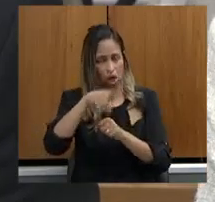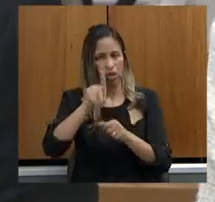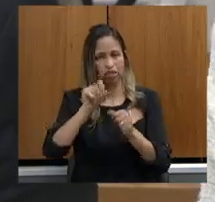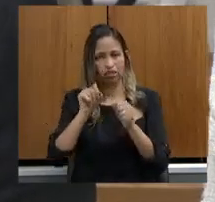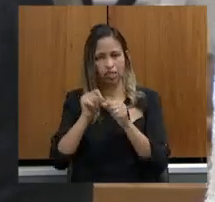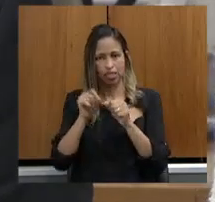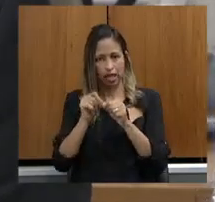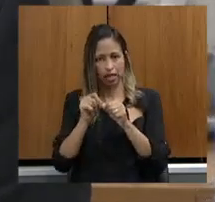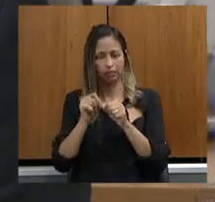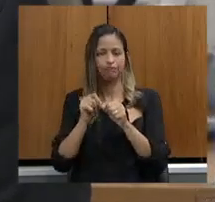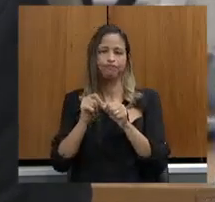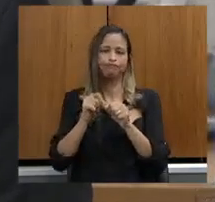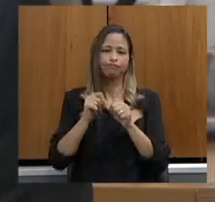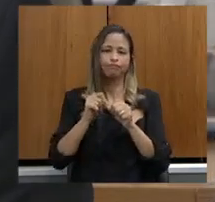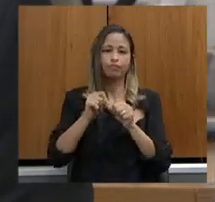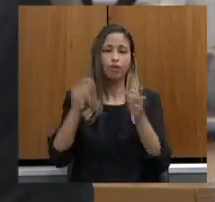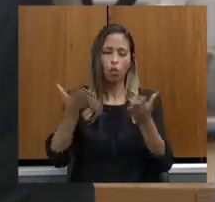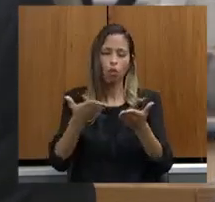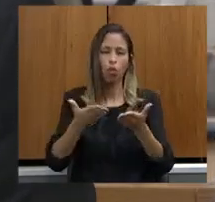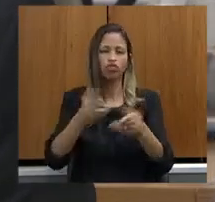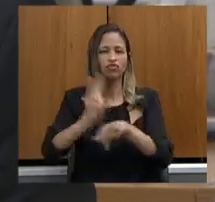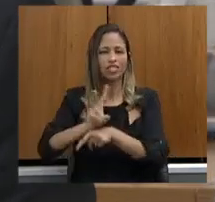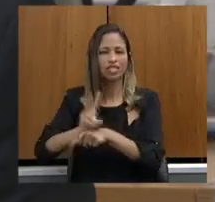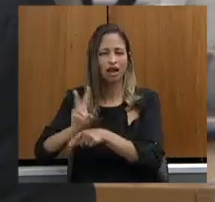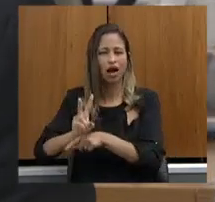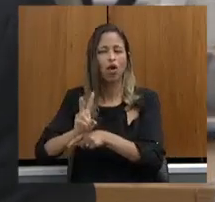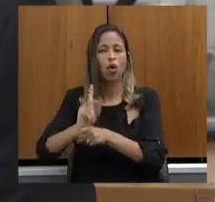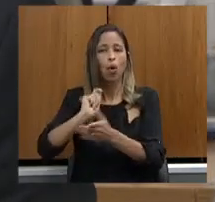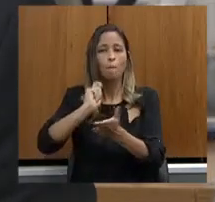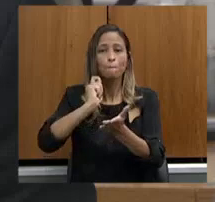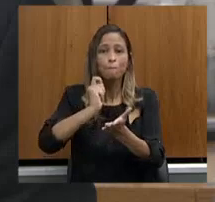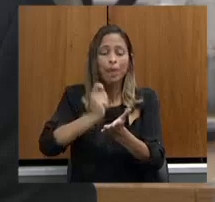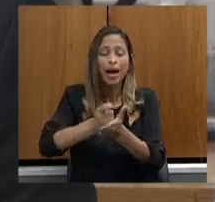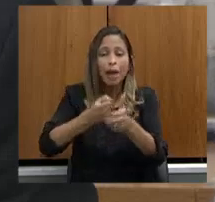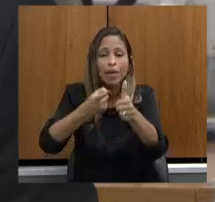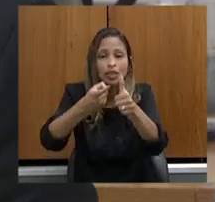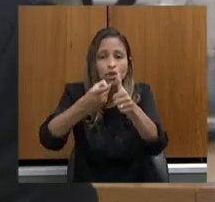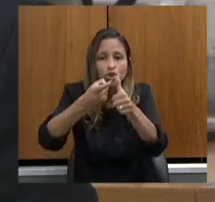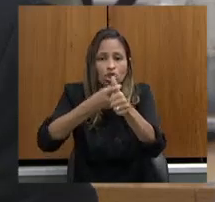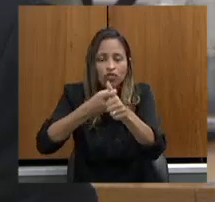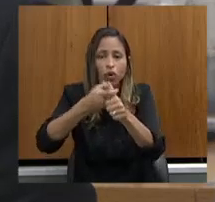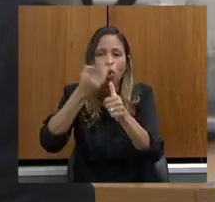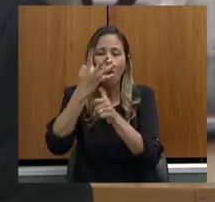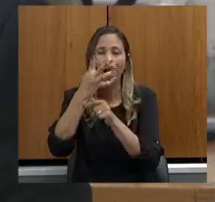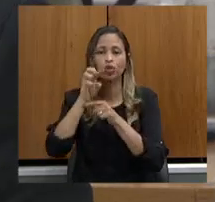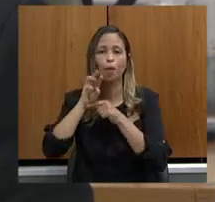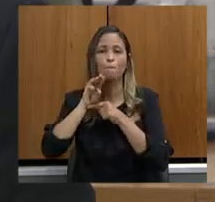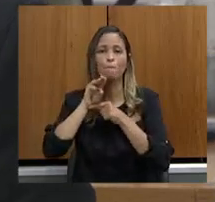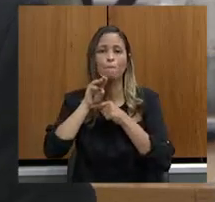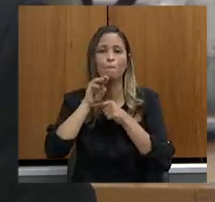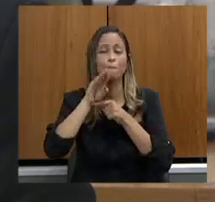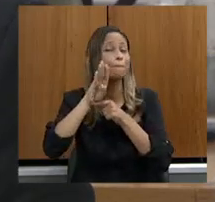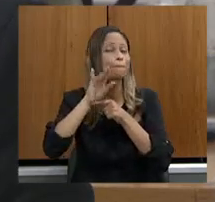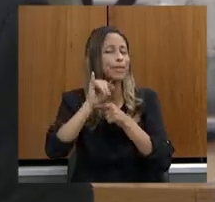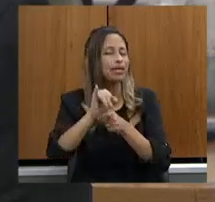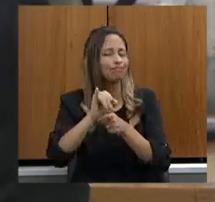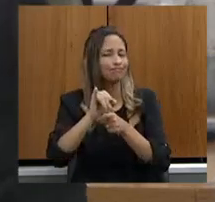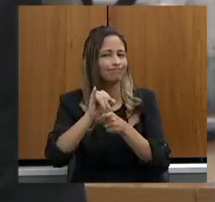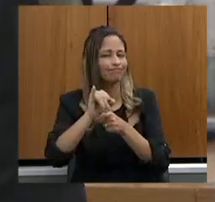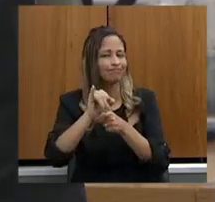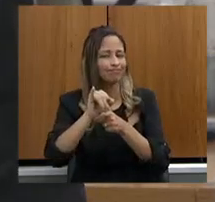fazendo de acordo com o pessoal fiscal o pagamento da dívida Seria algo como quatro bilhões de reais se não fizermos o regime